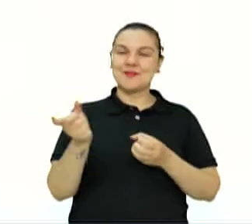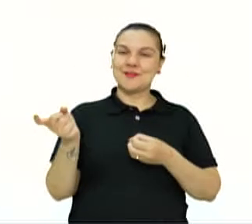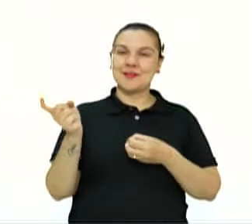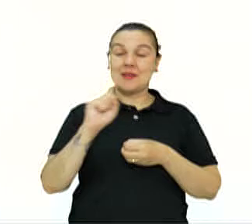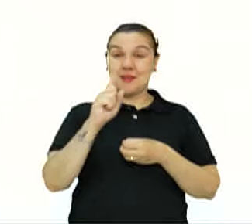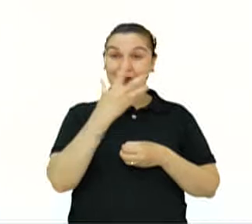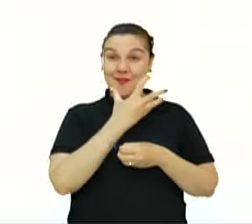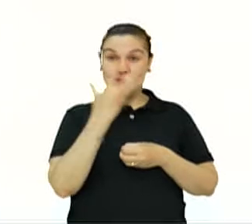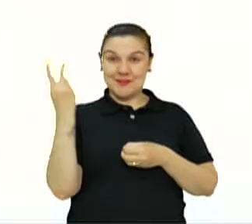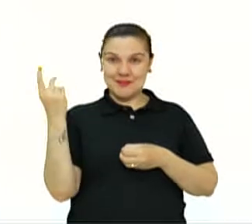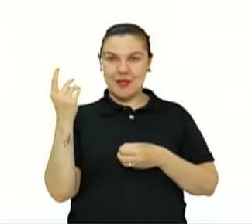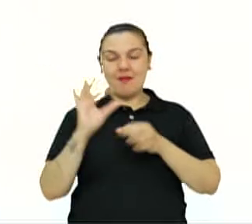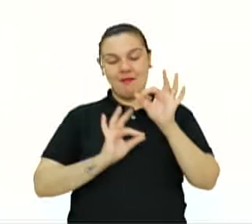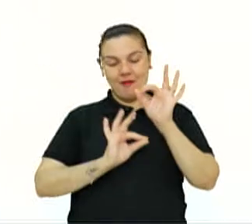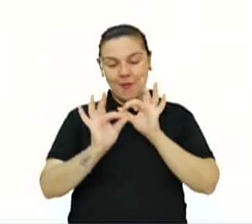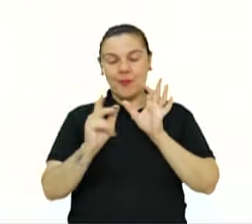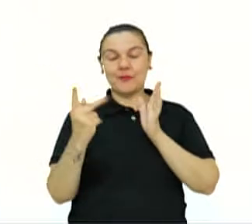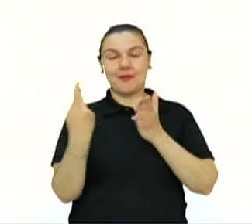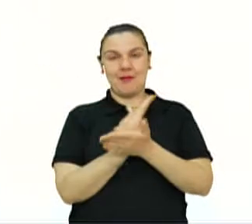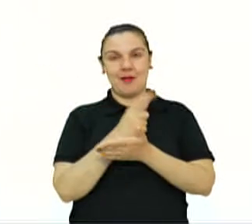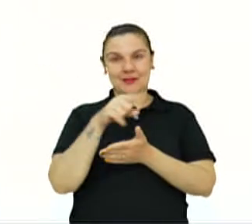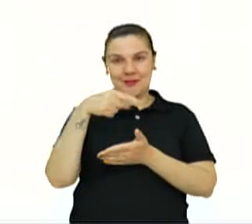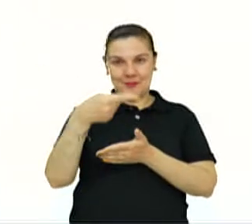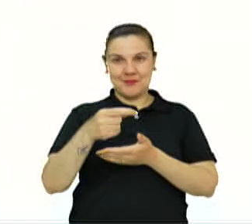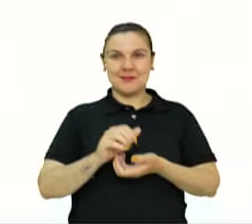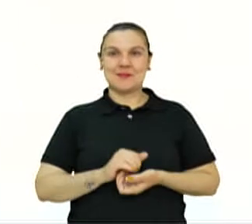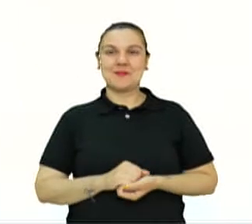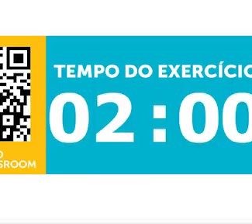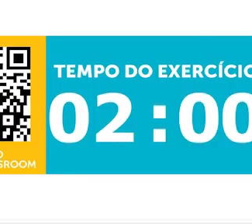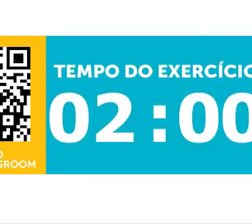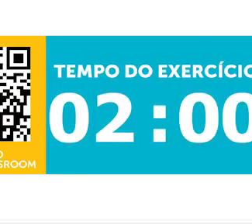não esquece, anotar aí o que está errado nas falsas.